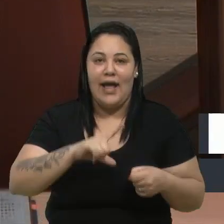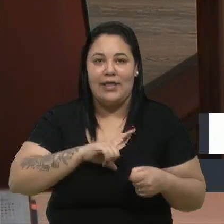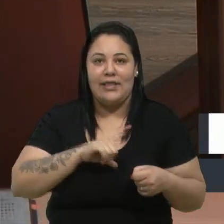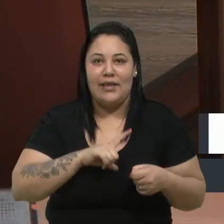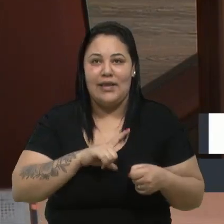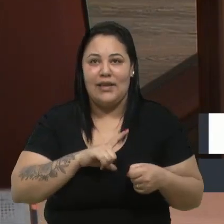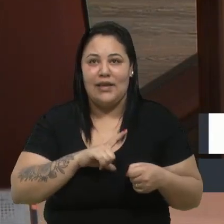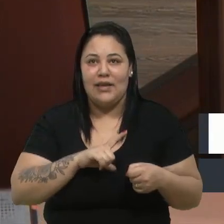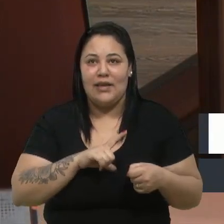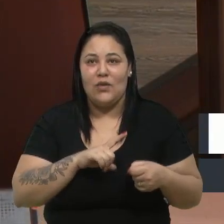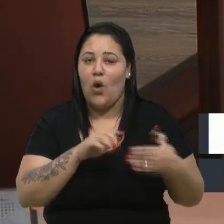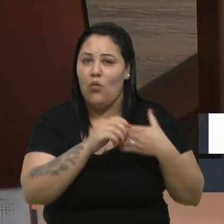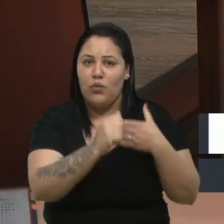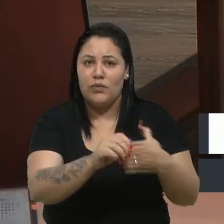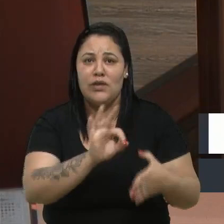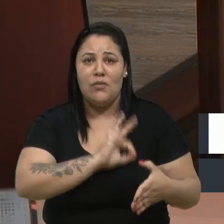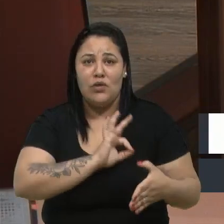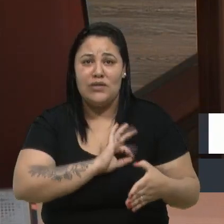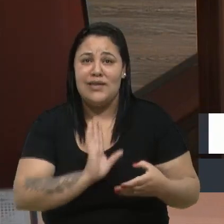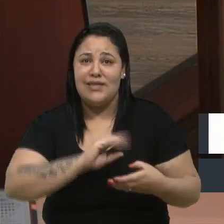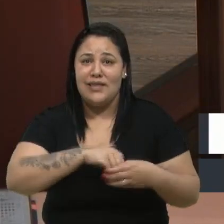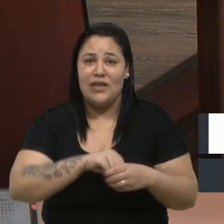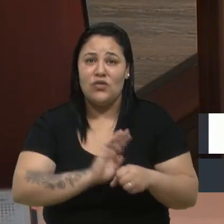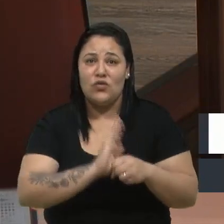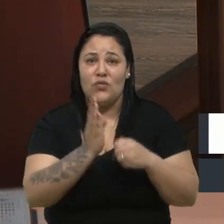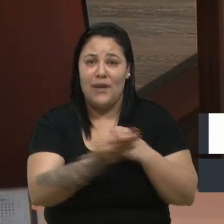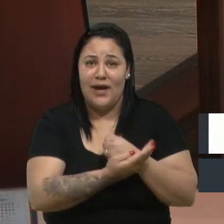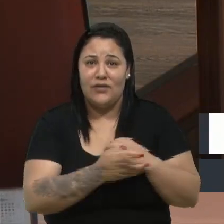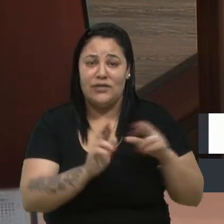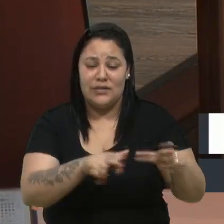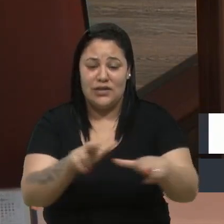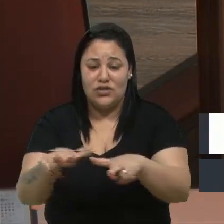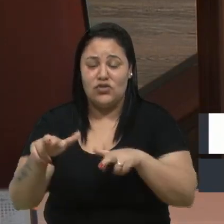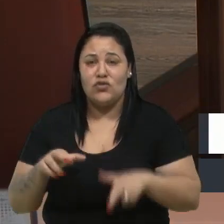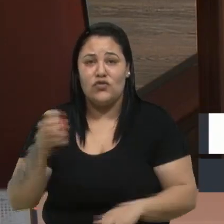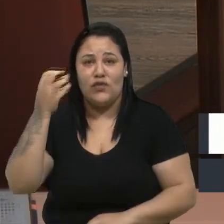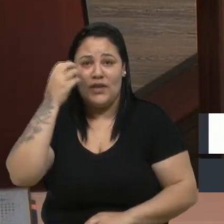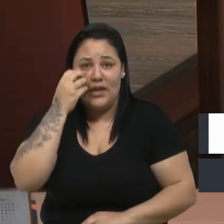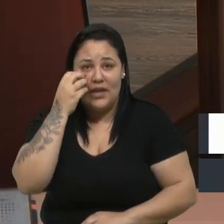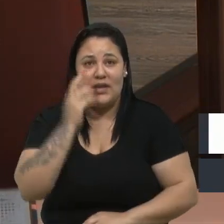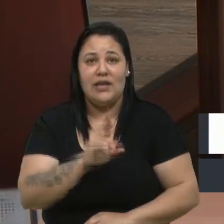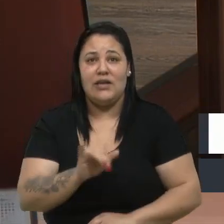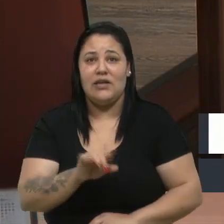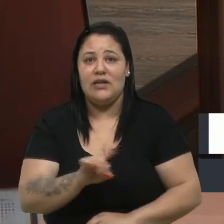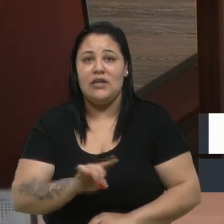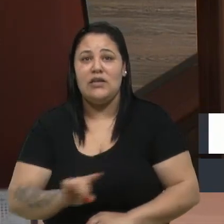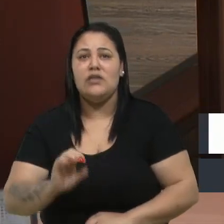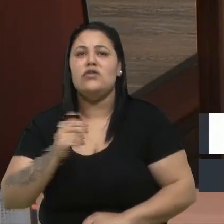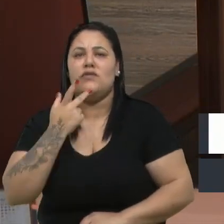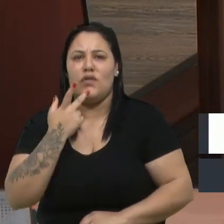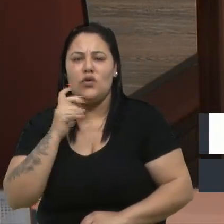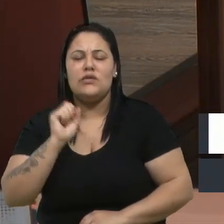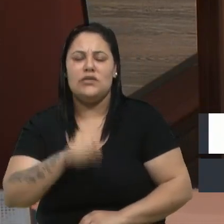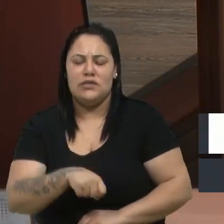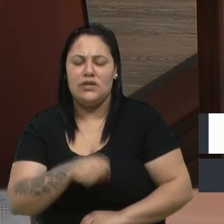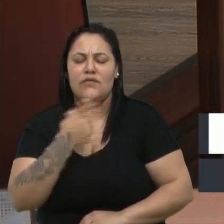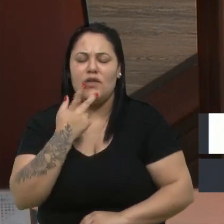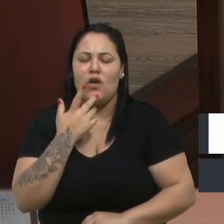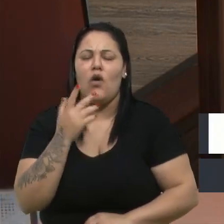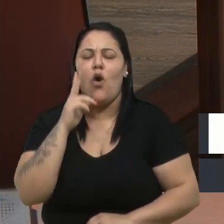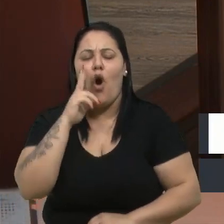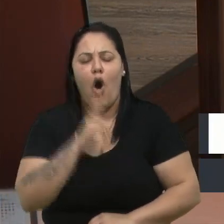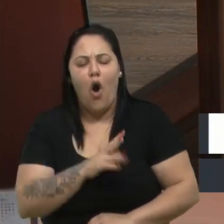de Forqueta, Desvio Risso, e ele prontamente se mostrou muito favorável. Ele disse: olha, vereadora Tati, a gente tem